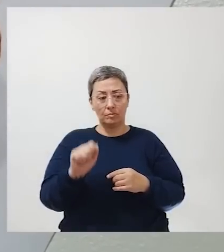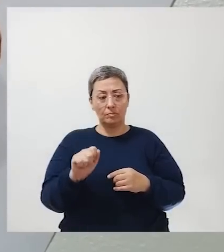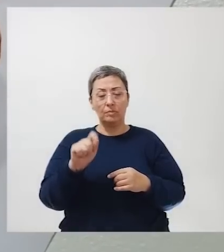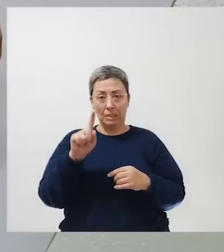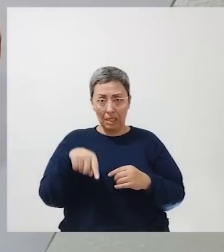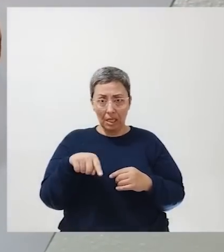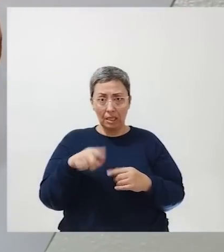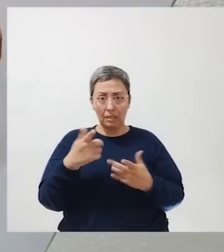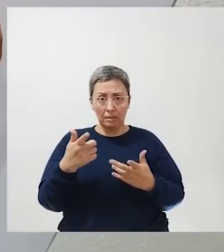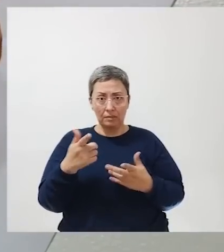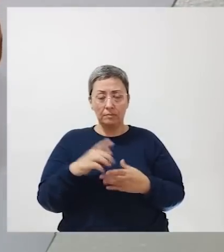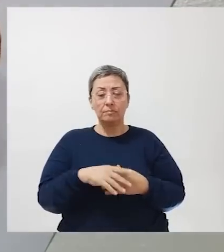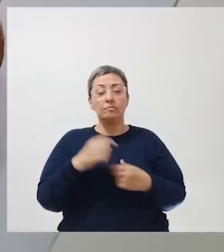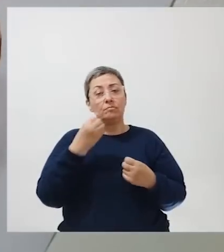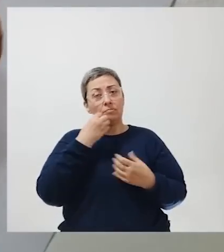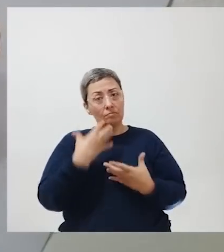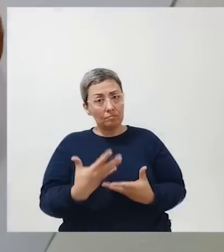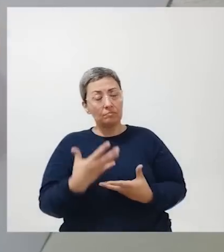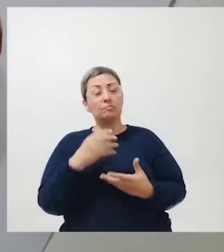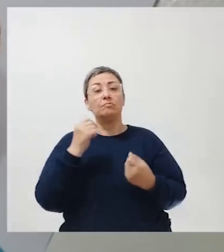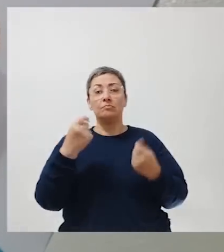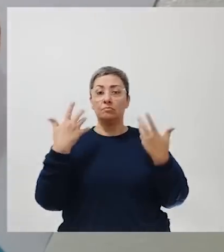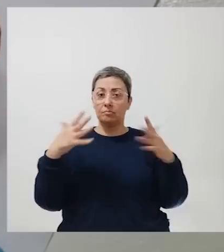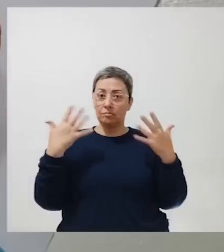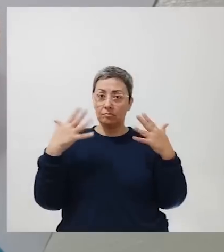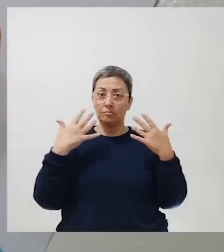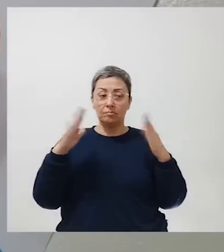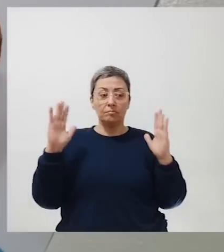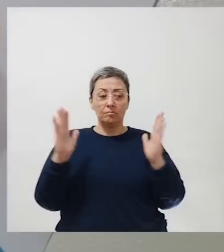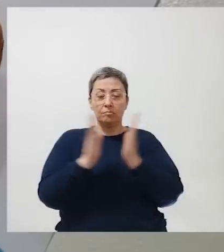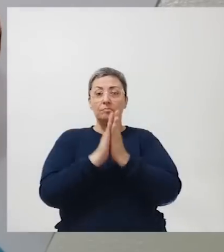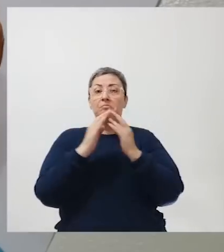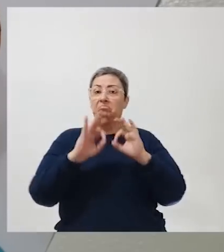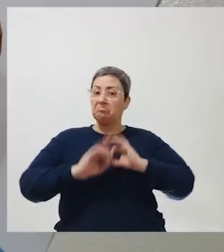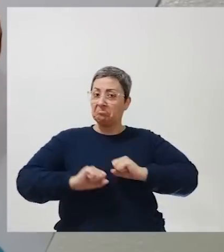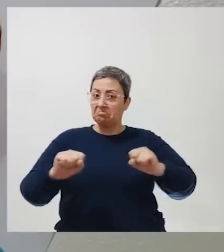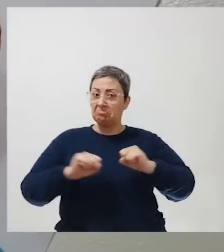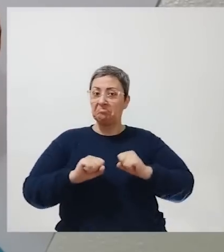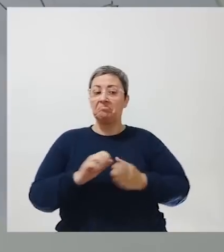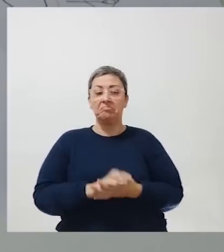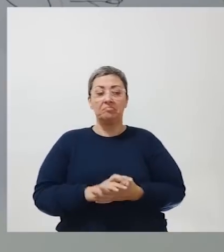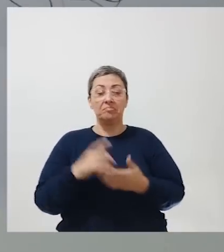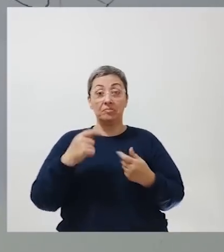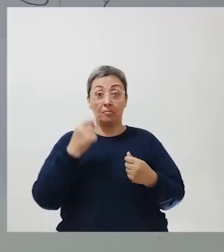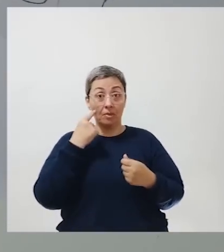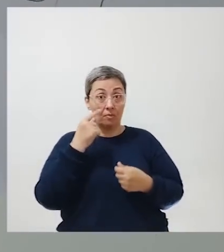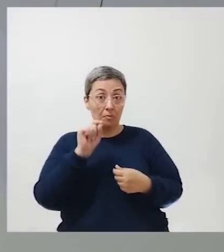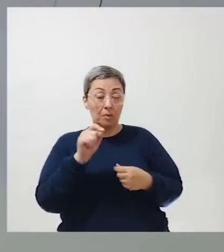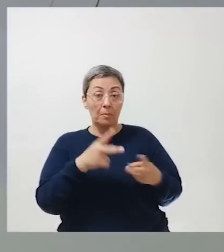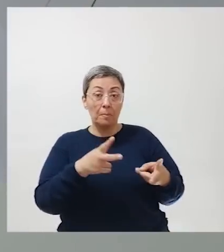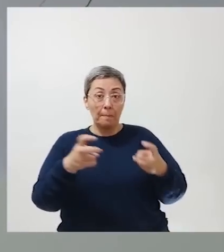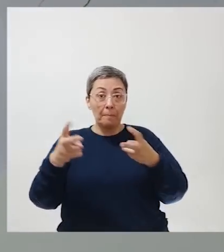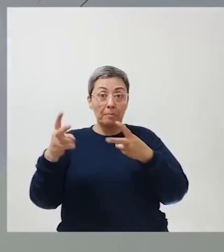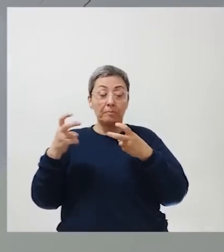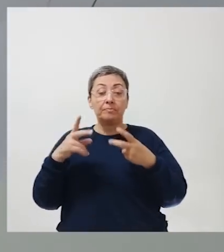Escultura. É isso? Muito bem, parabéns, bate aqui, arrasou! Como vocês podem perceber, não